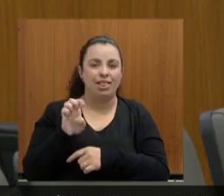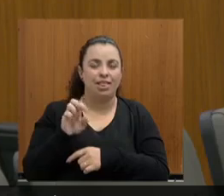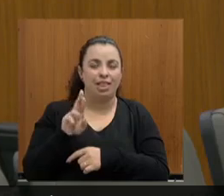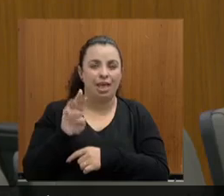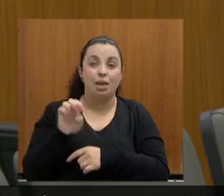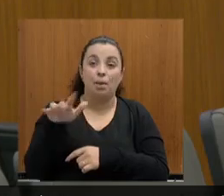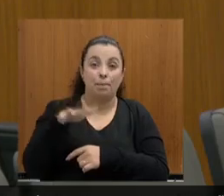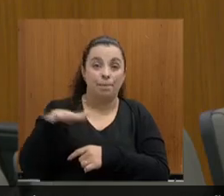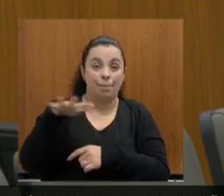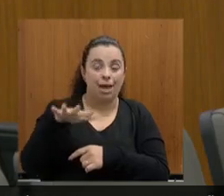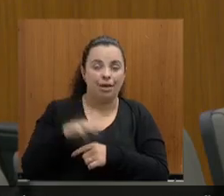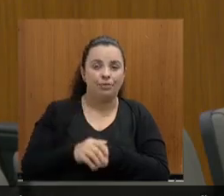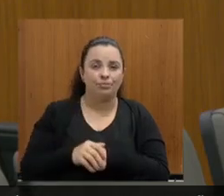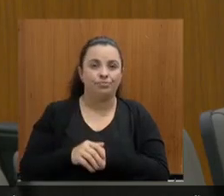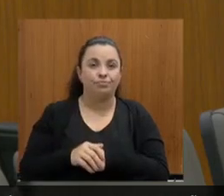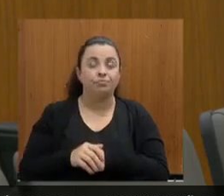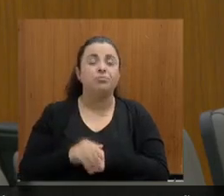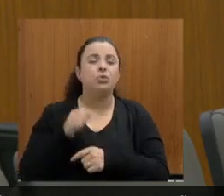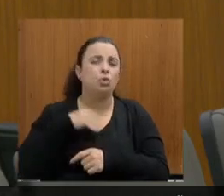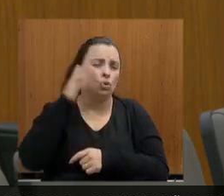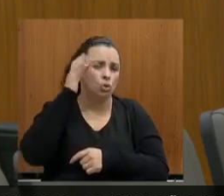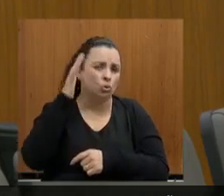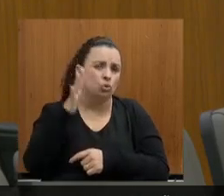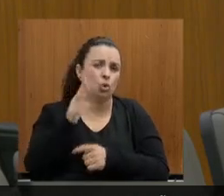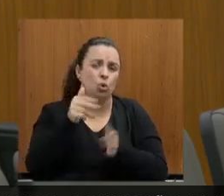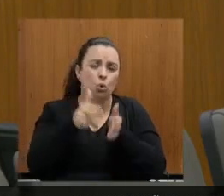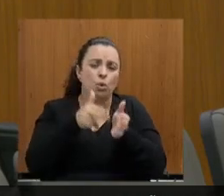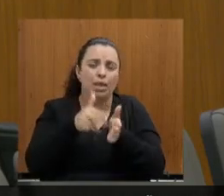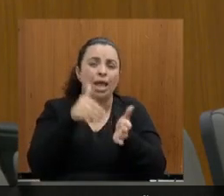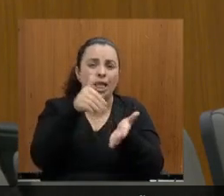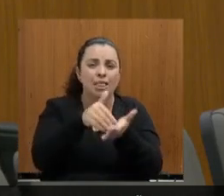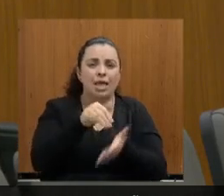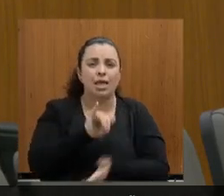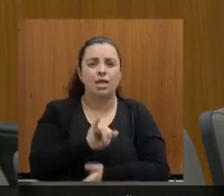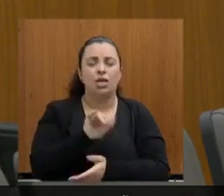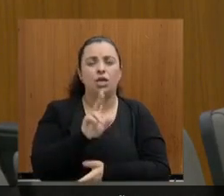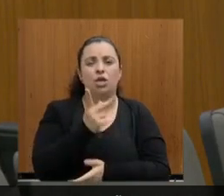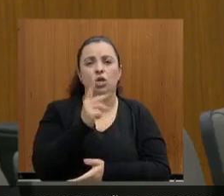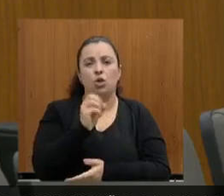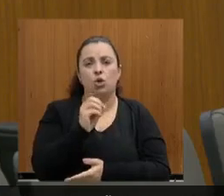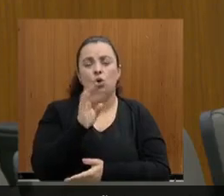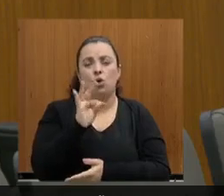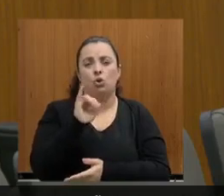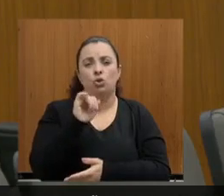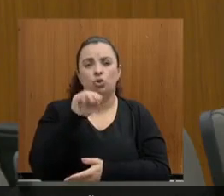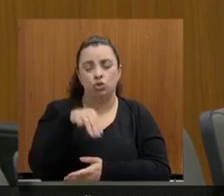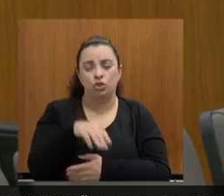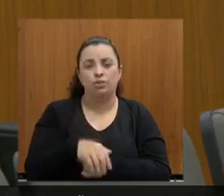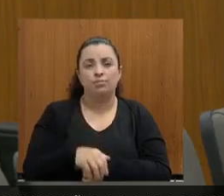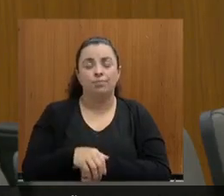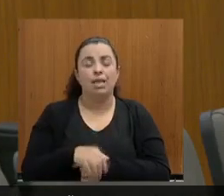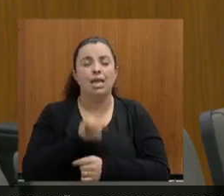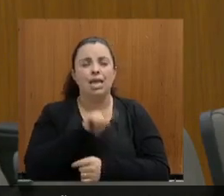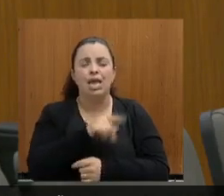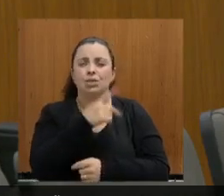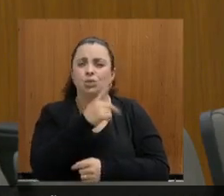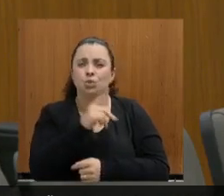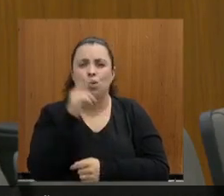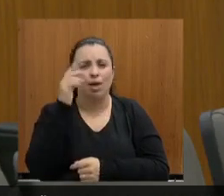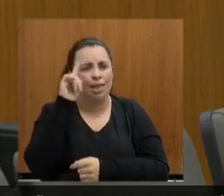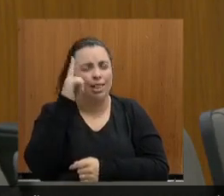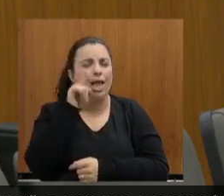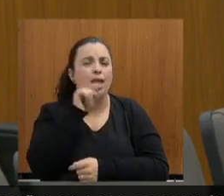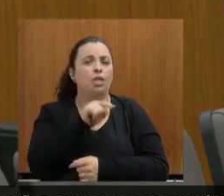mercado de origem e Aproveitando os 70 anos da Cemig essa essa ideia do nosso Presidente Reinaldo e temos um